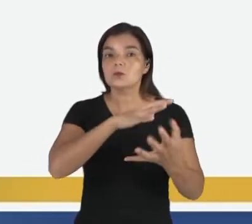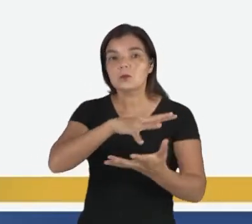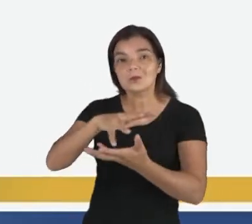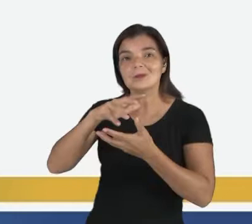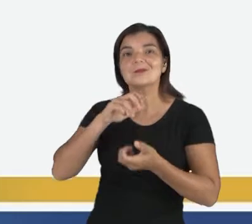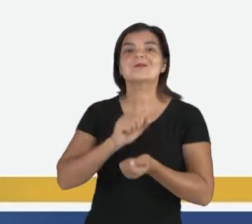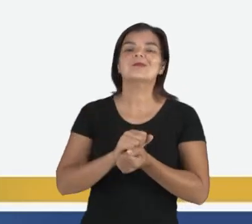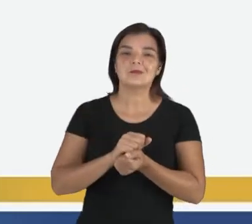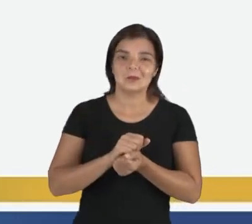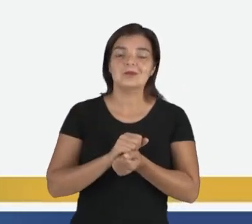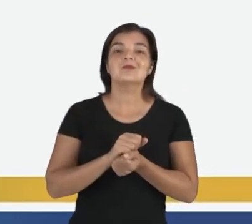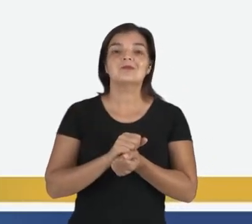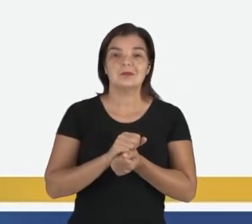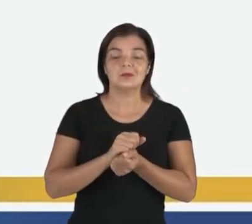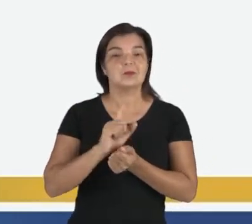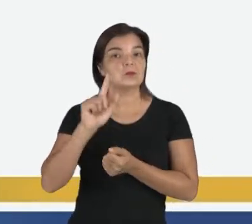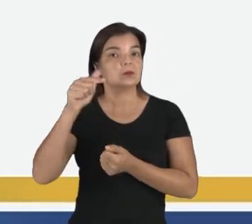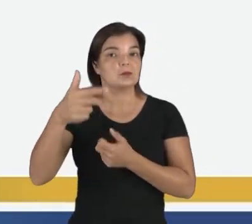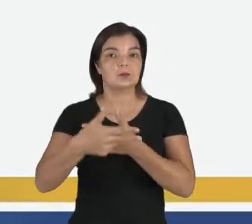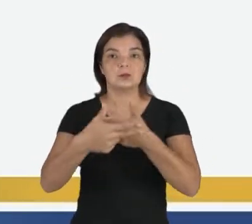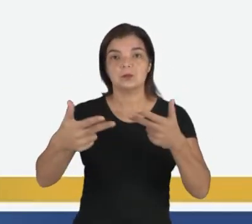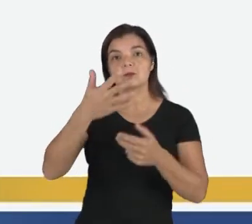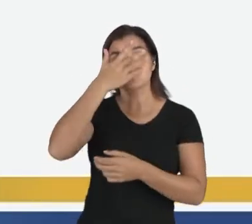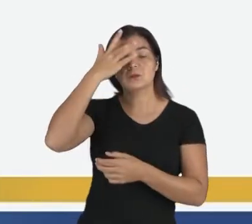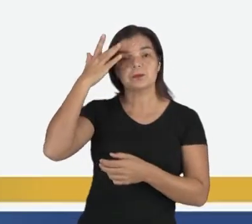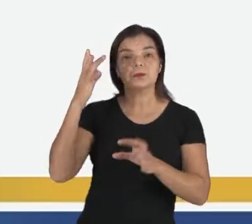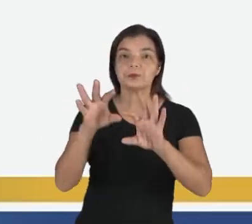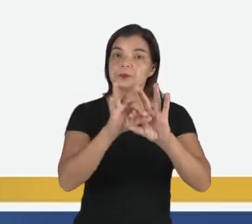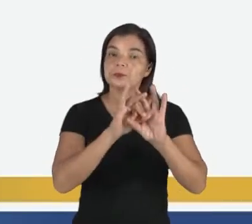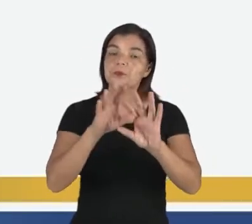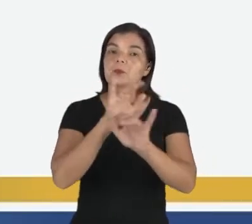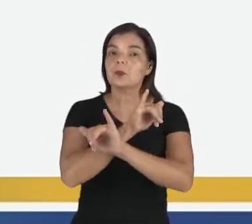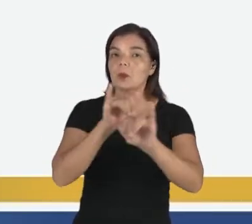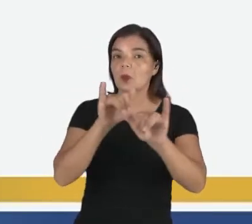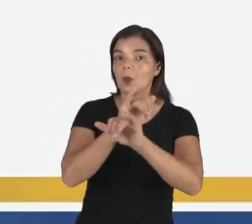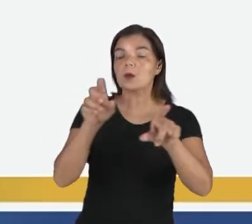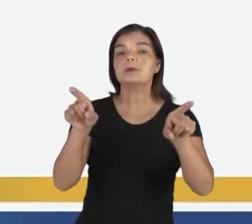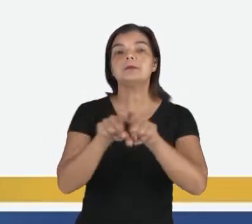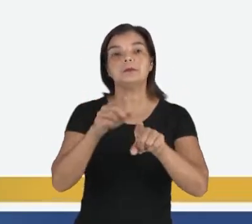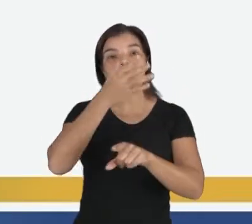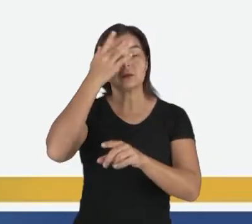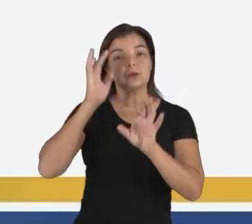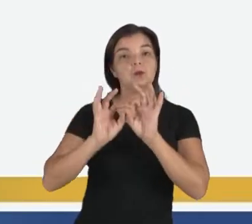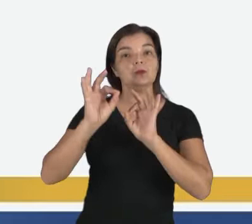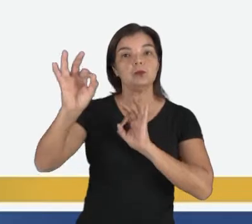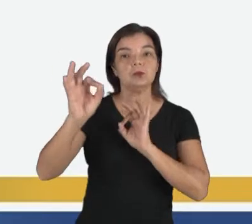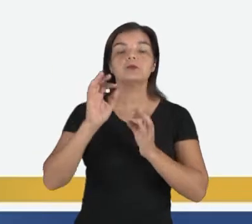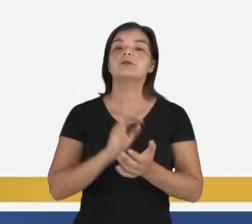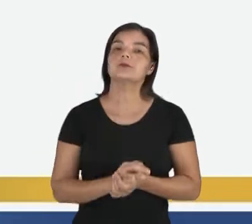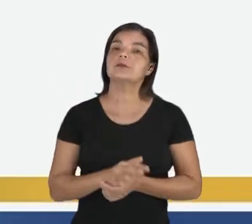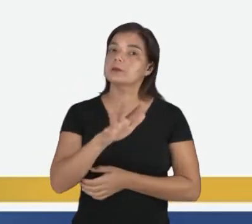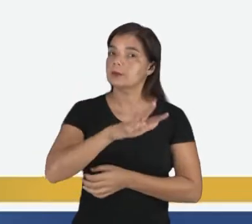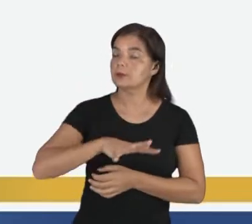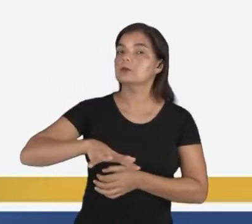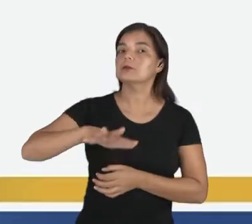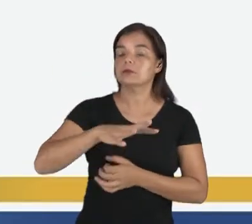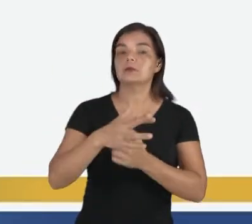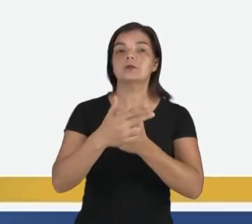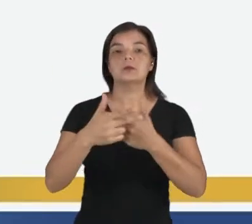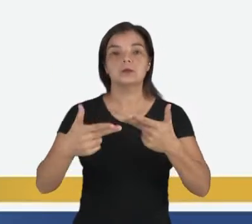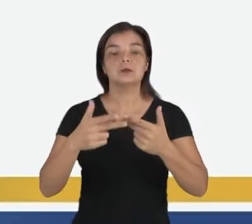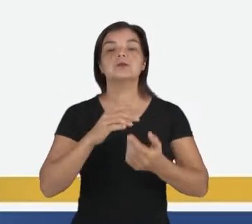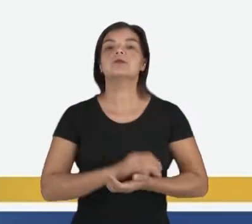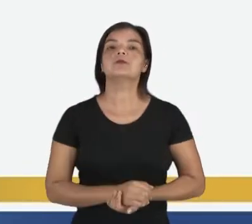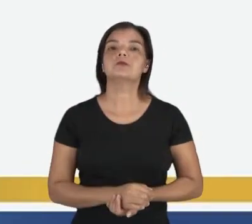você consegue se conectar a outras pessoas, outras informações, pessoas que estão longe, né? Grande parte desses